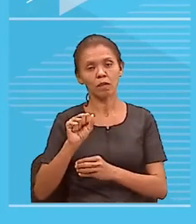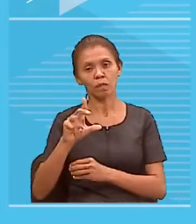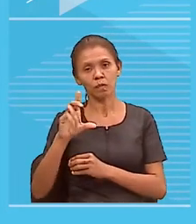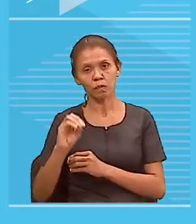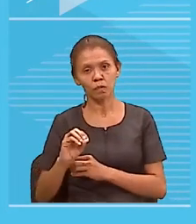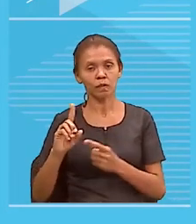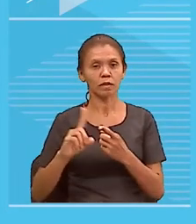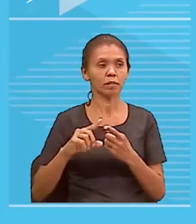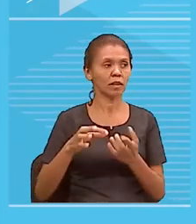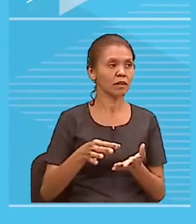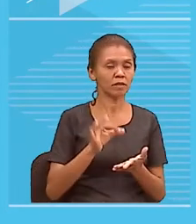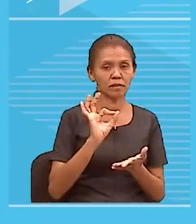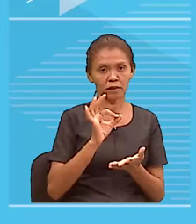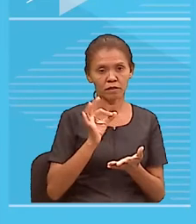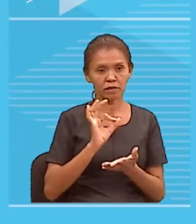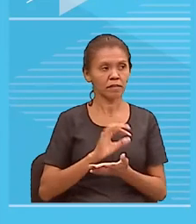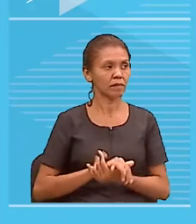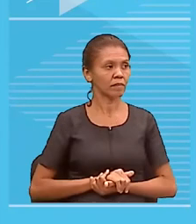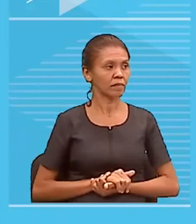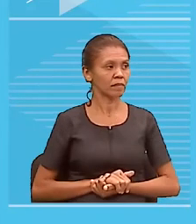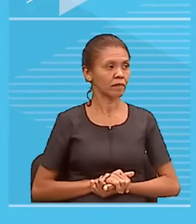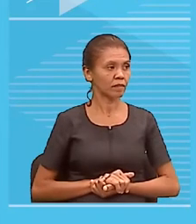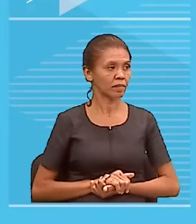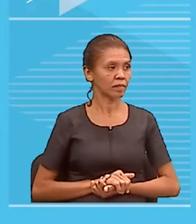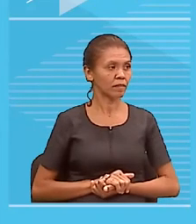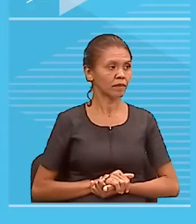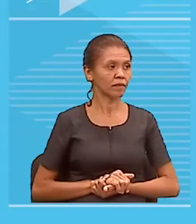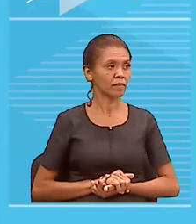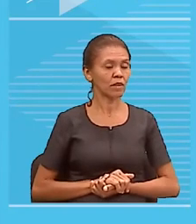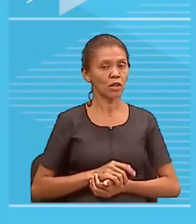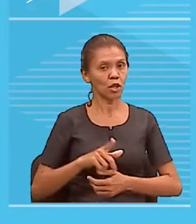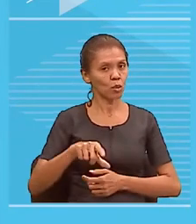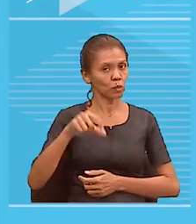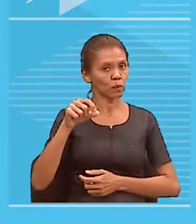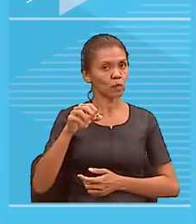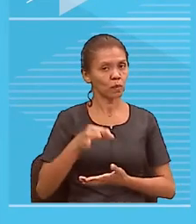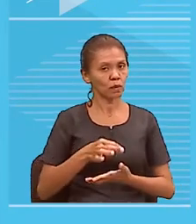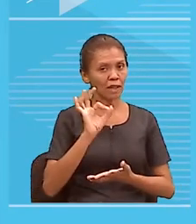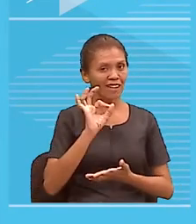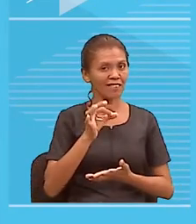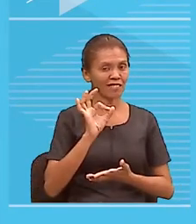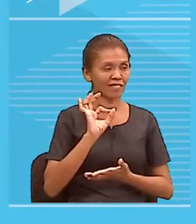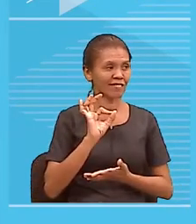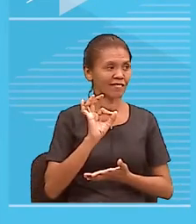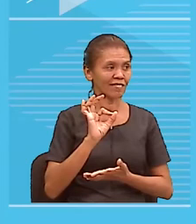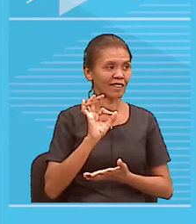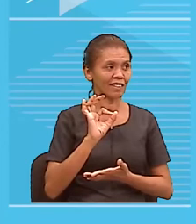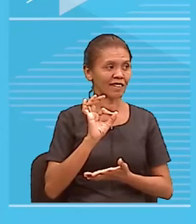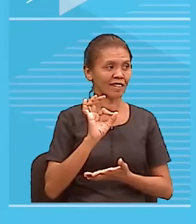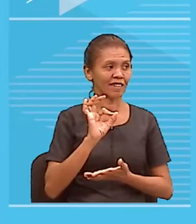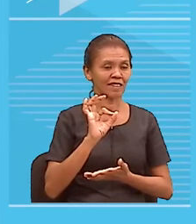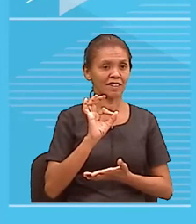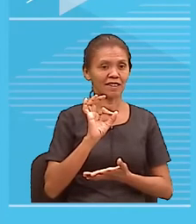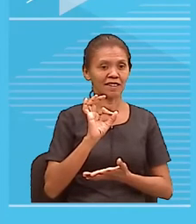café Eu particularmente não gosto por exemplo prefiro tomar o café sem açúcar ou sem açúcar e com canela